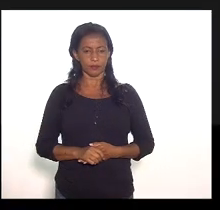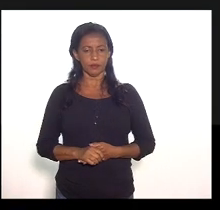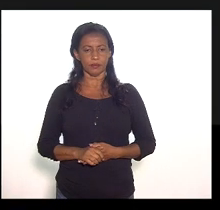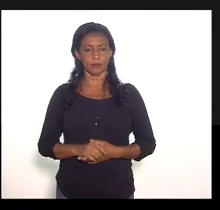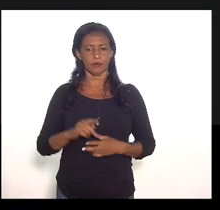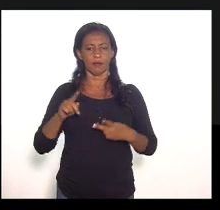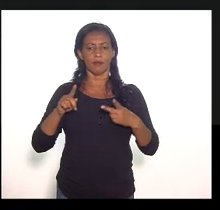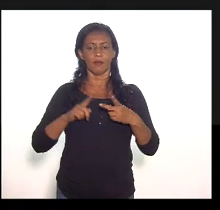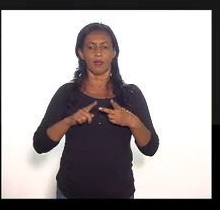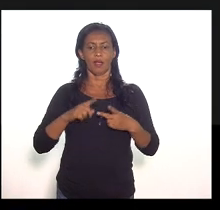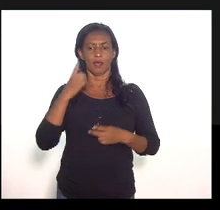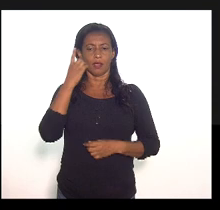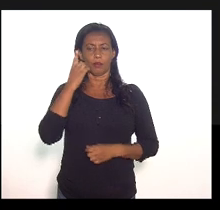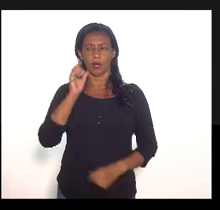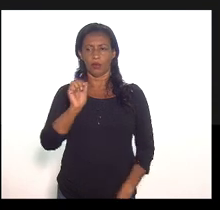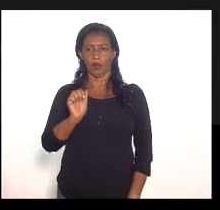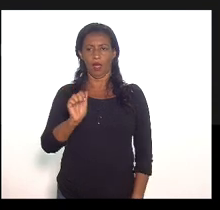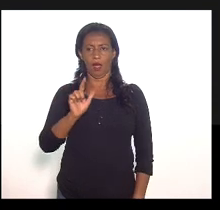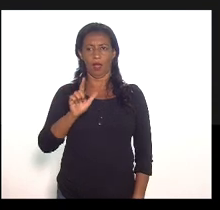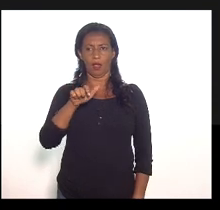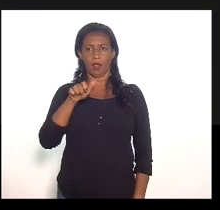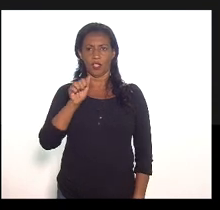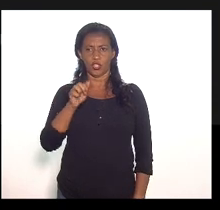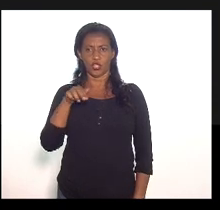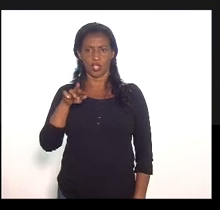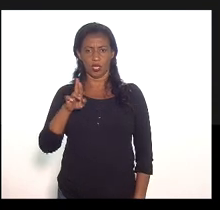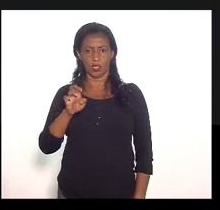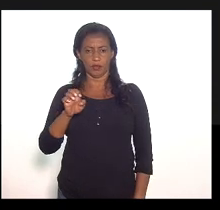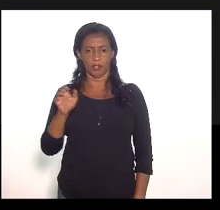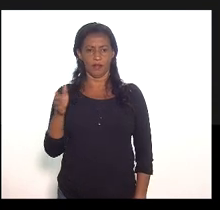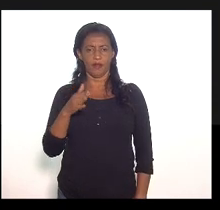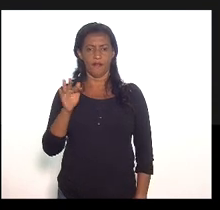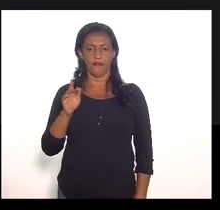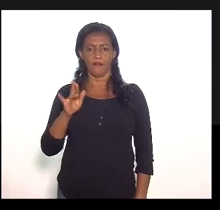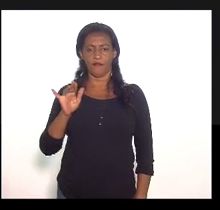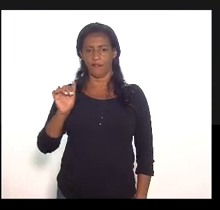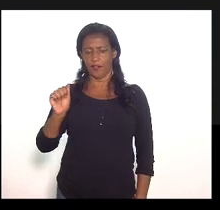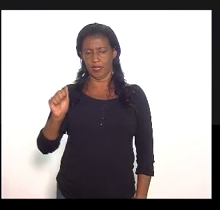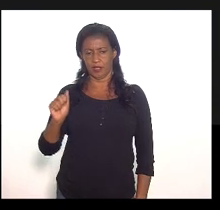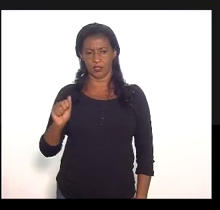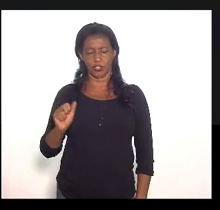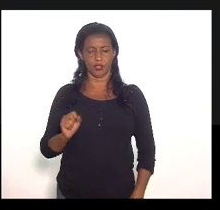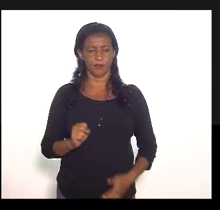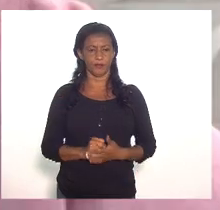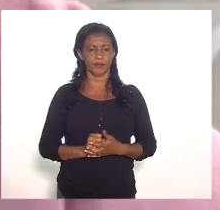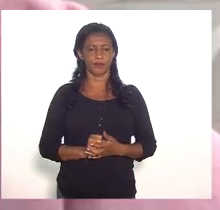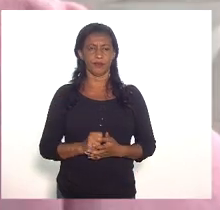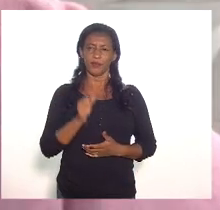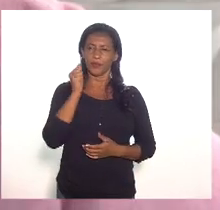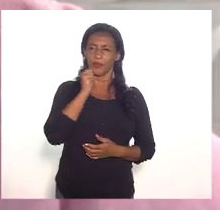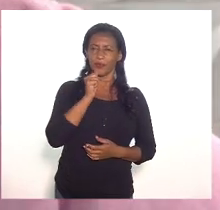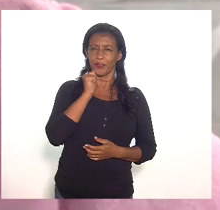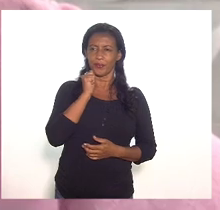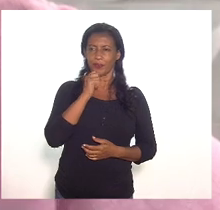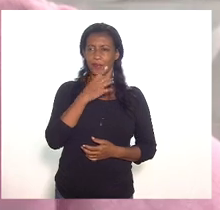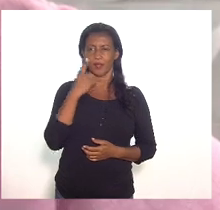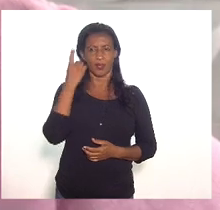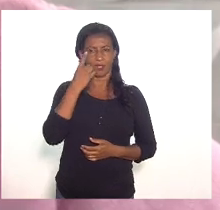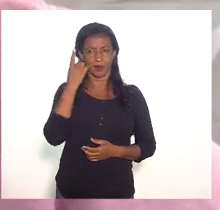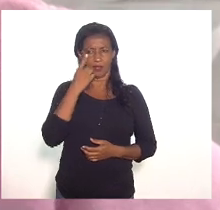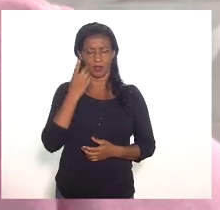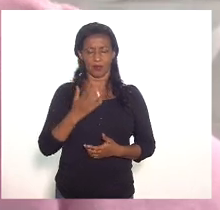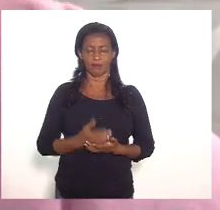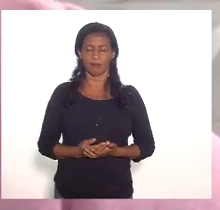Freitas. Alexandre Freitas, desculpa. Então, deputada Marta Rocha vai discutir. Presidente, rapidamente, apenas a título